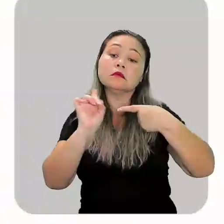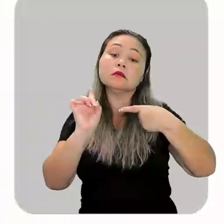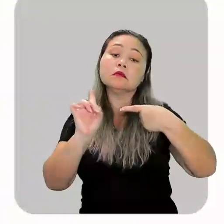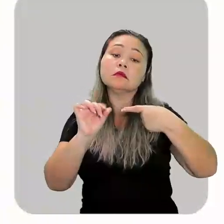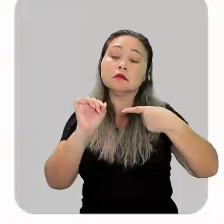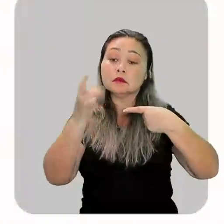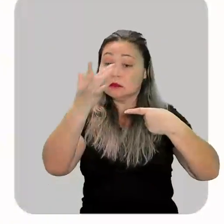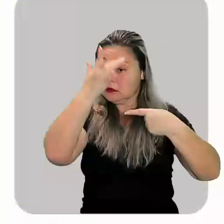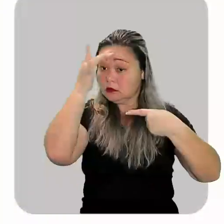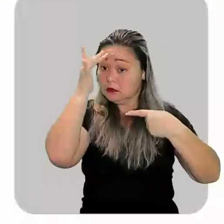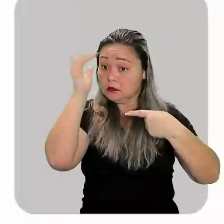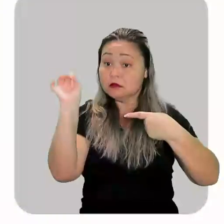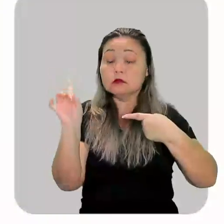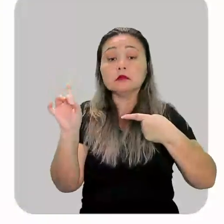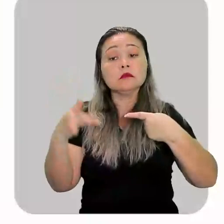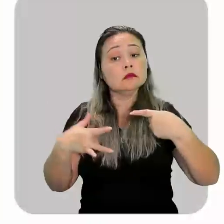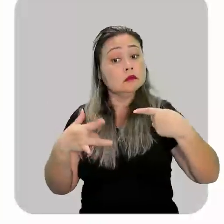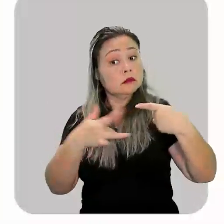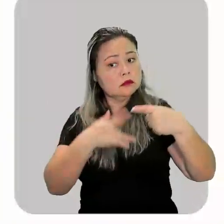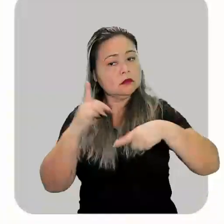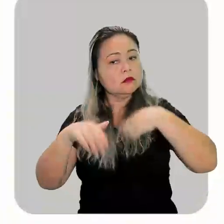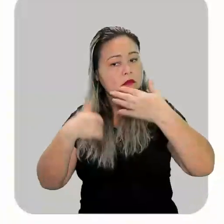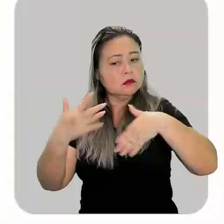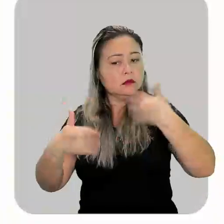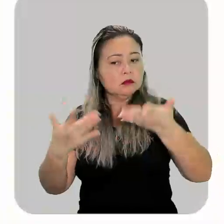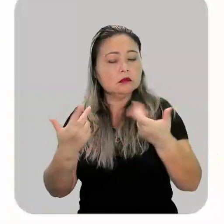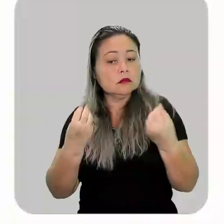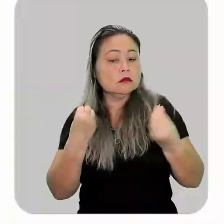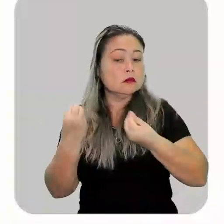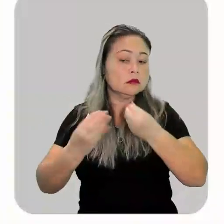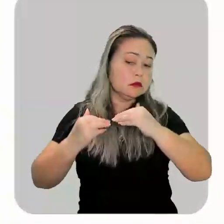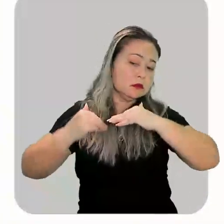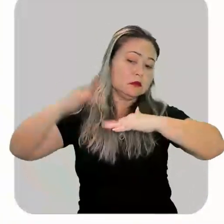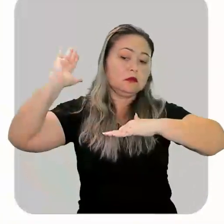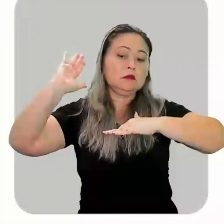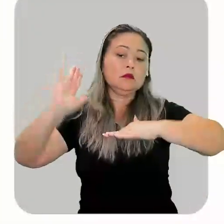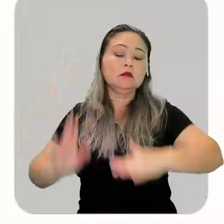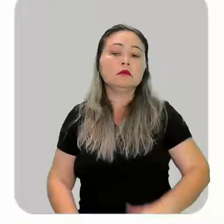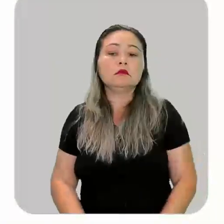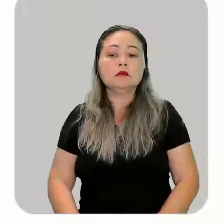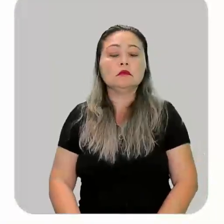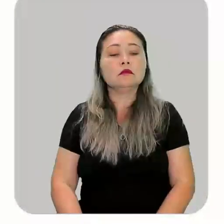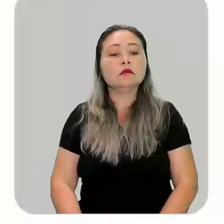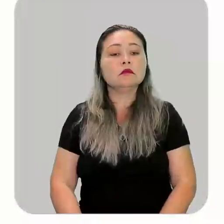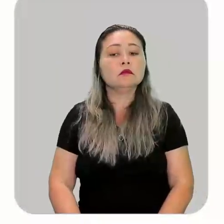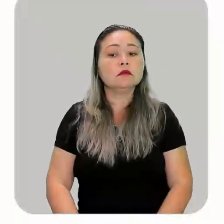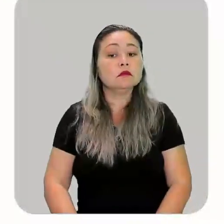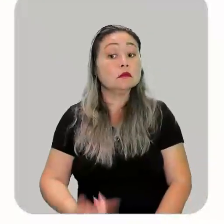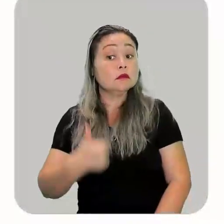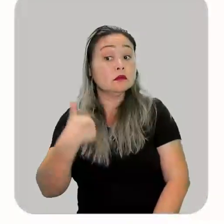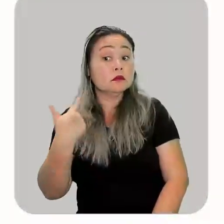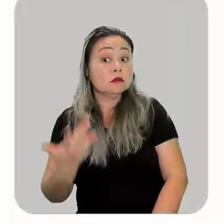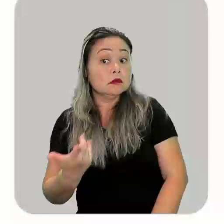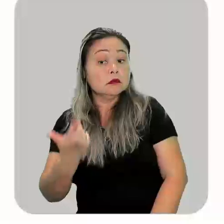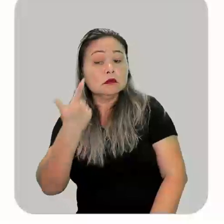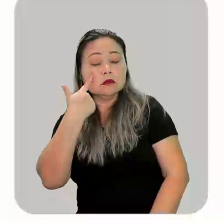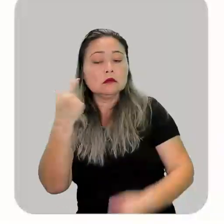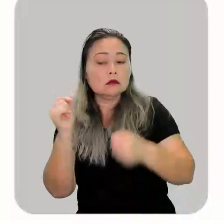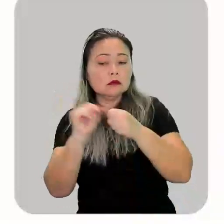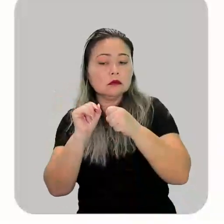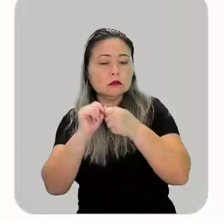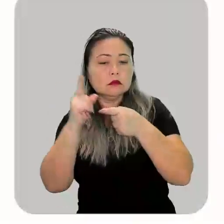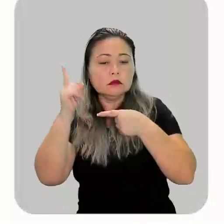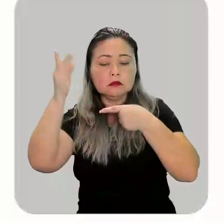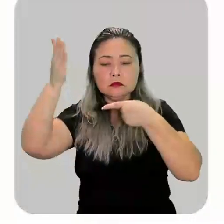consumo dessa pessoa aqui, considerada saudável, e aí a gente vai ver o quanto vai exceder. O quanto passou. Né? O quanto passou. Ou seja, dá pra gente fazer um trabalhinho